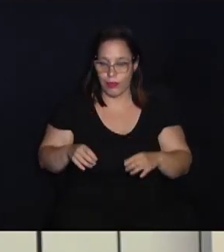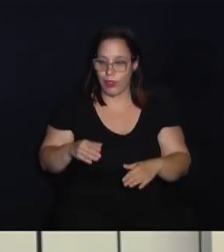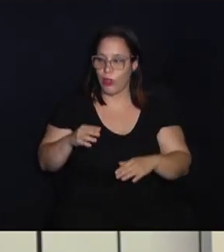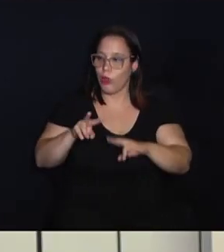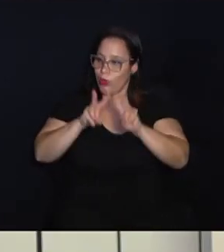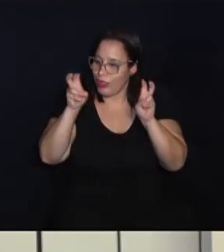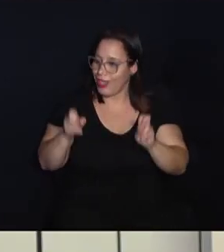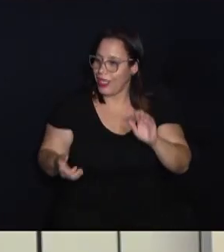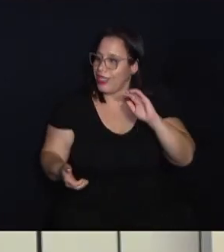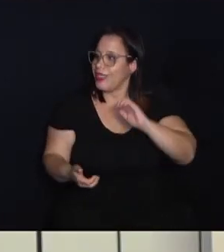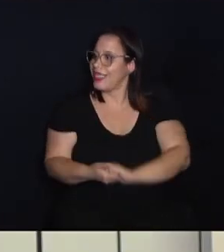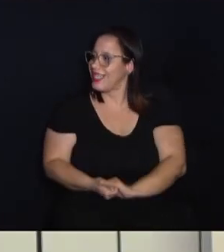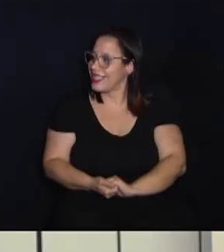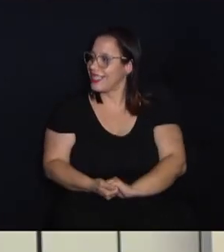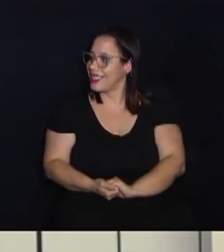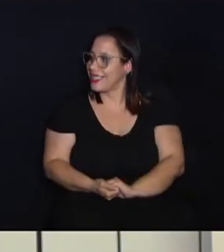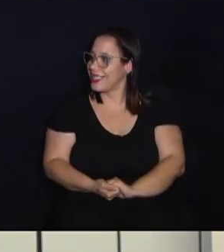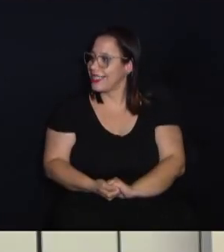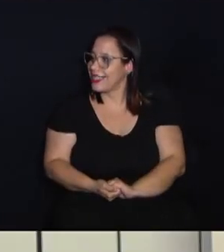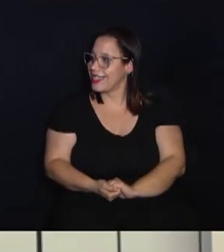assunto.